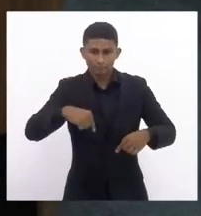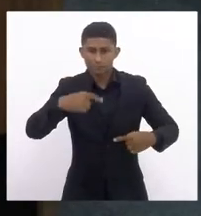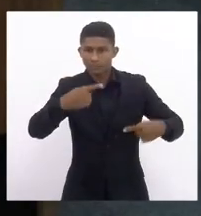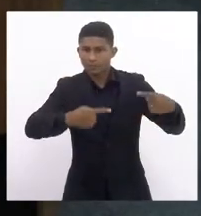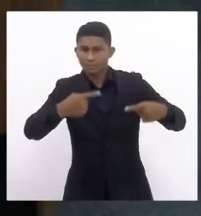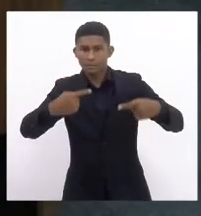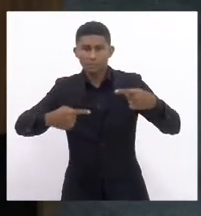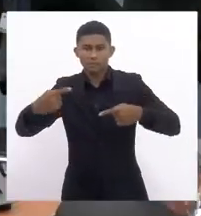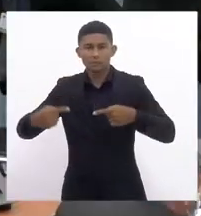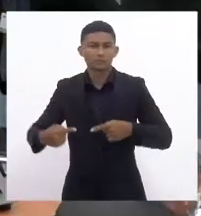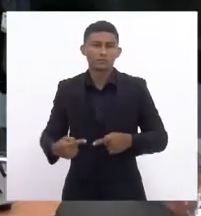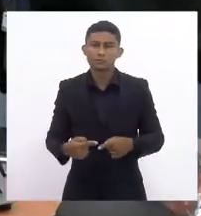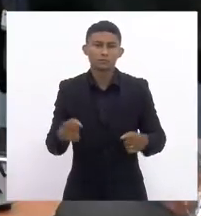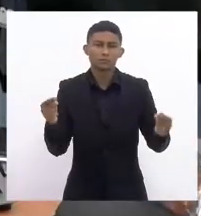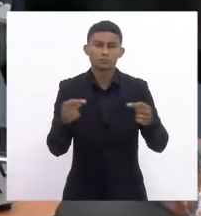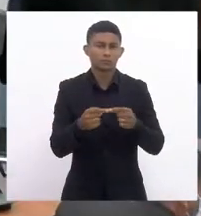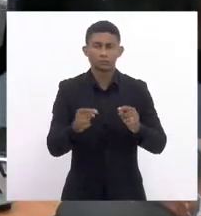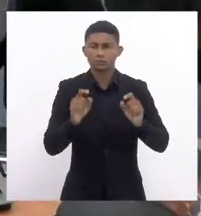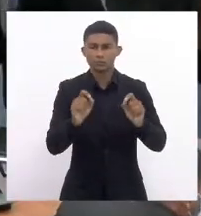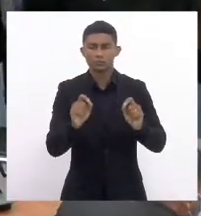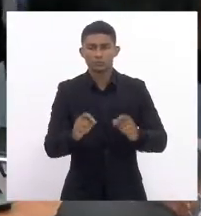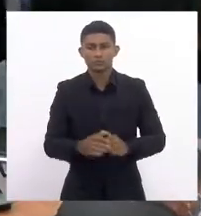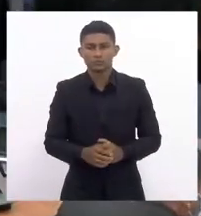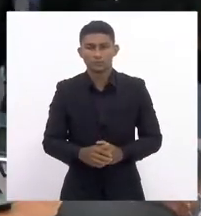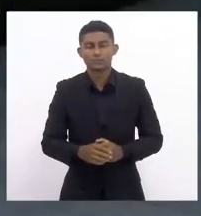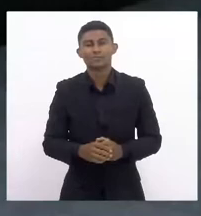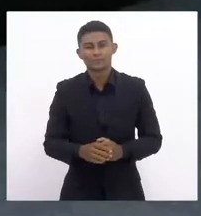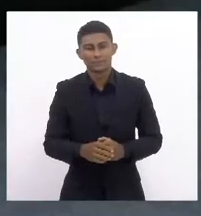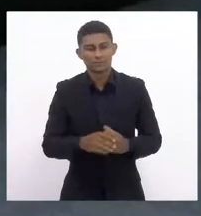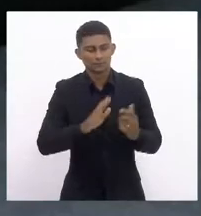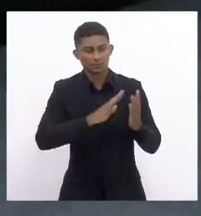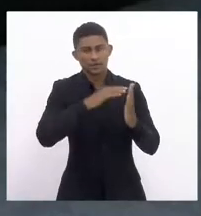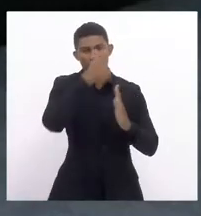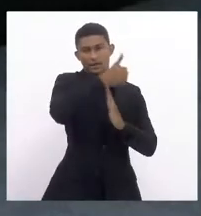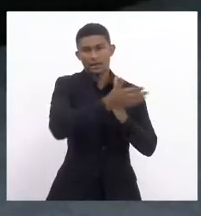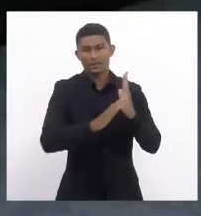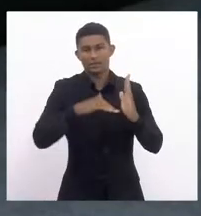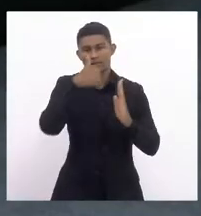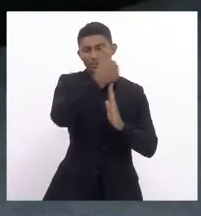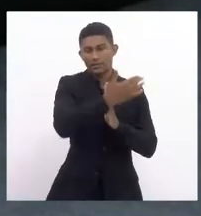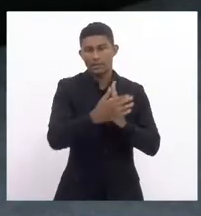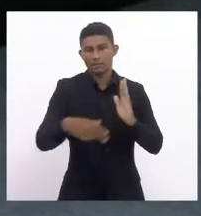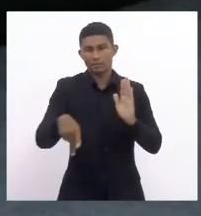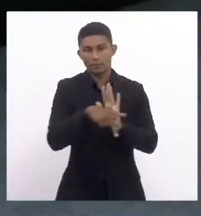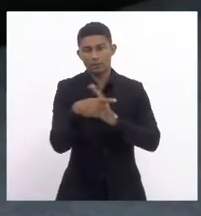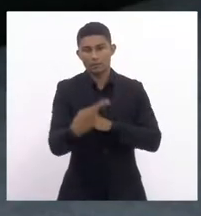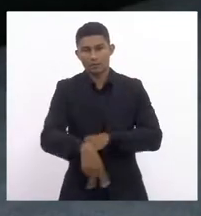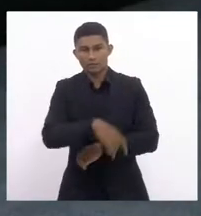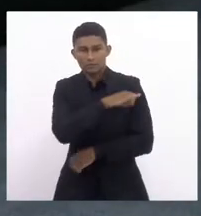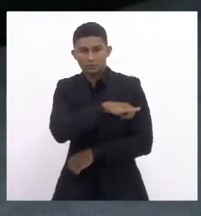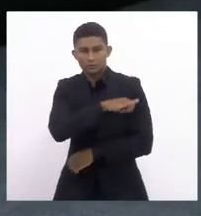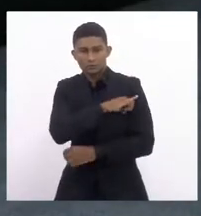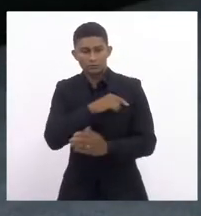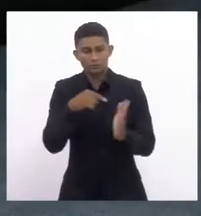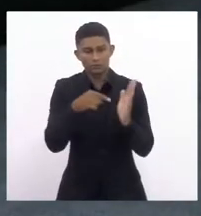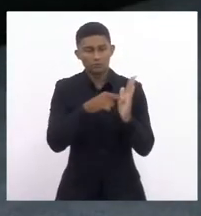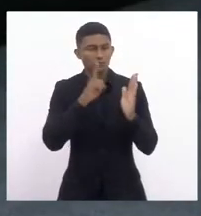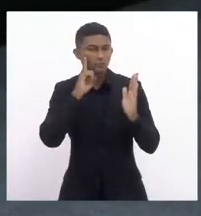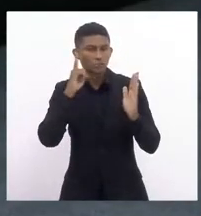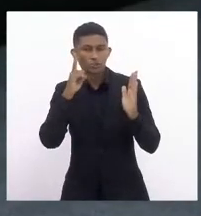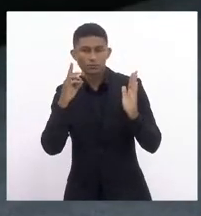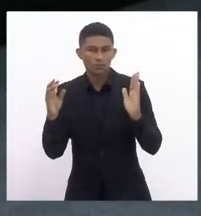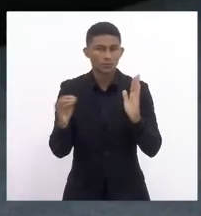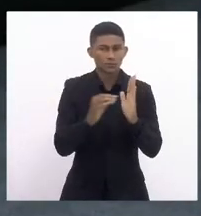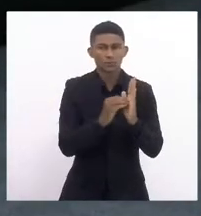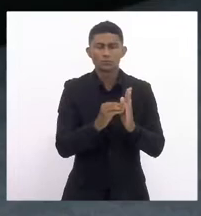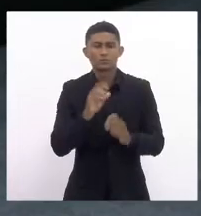casa, com relação a um dia no calendário oficial do Estado do Rio de Janeiro, que é um